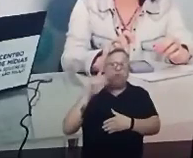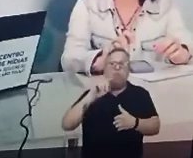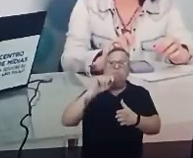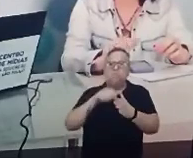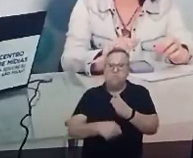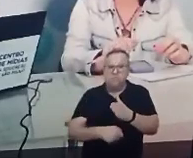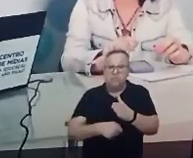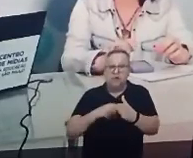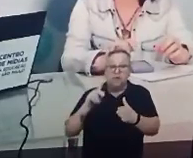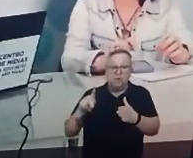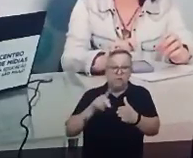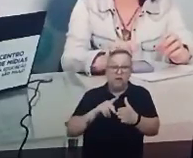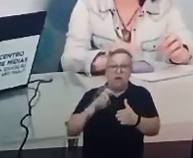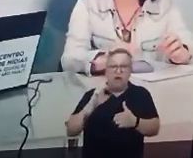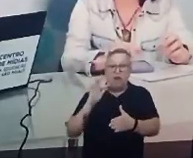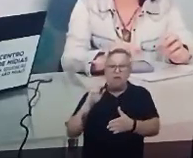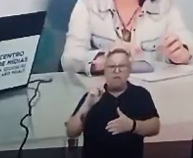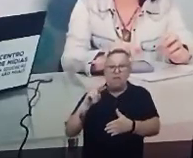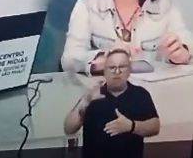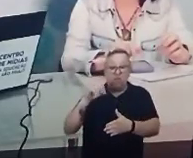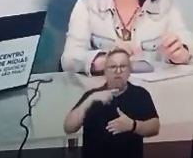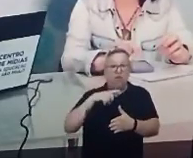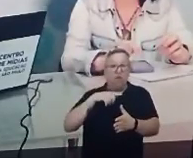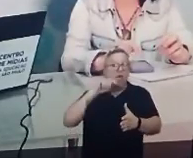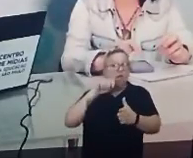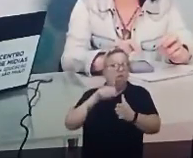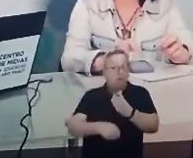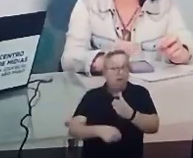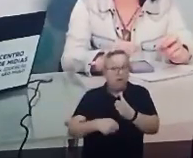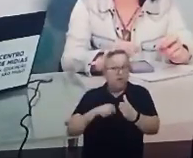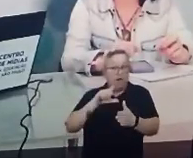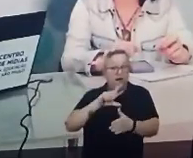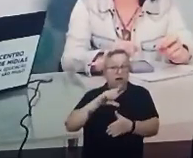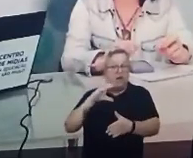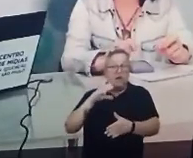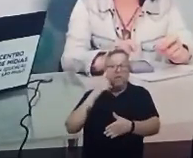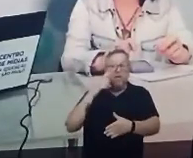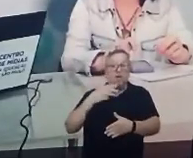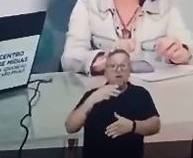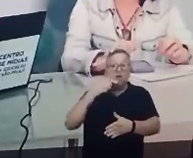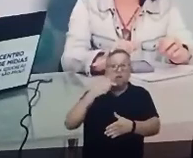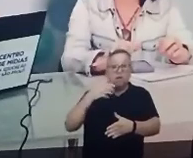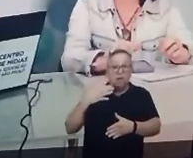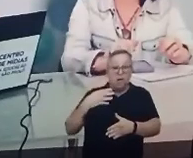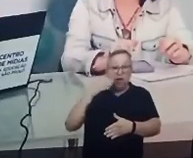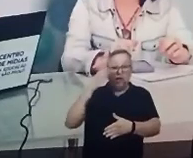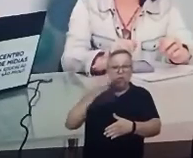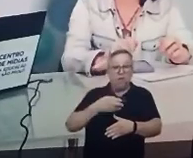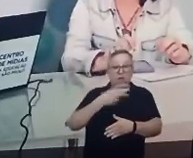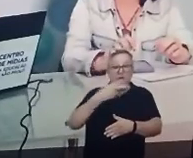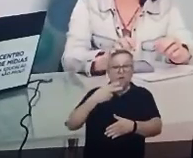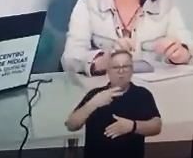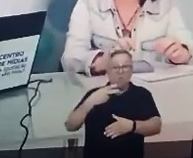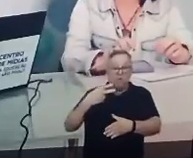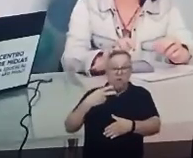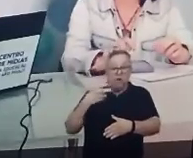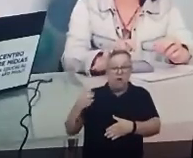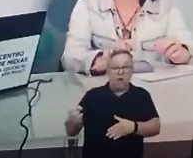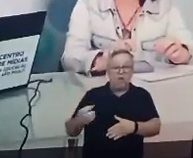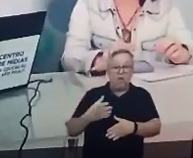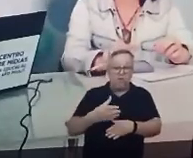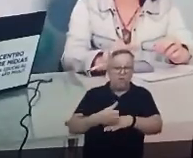docentes efetivos que estão inscritos pela LC 1374 de 2022, que é a nova